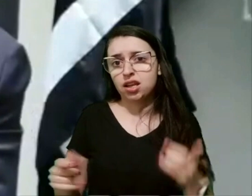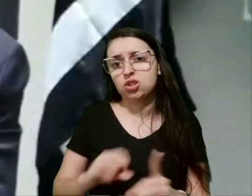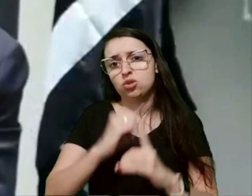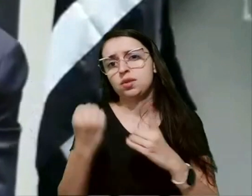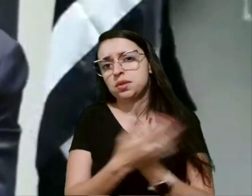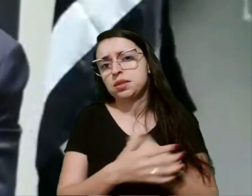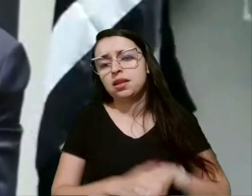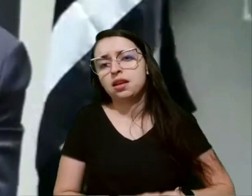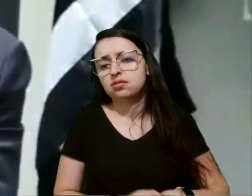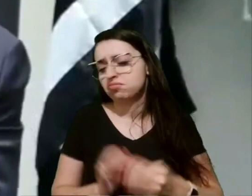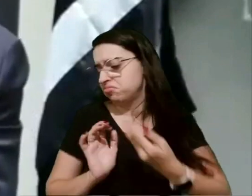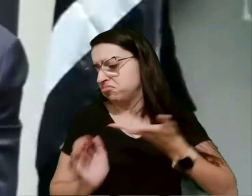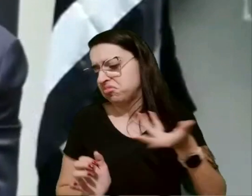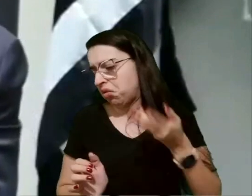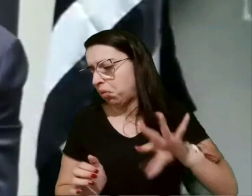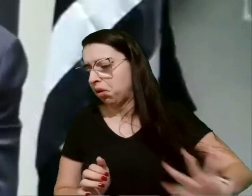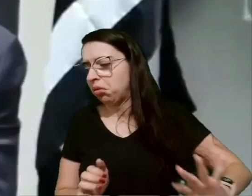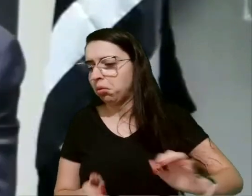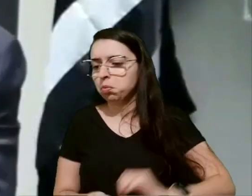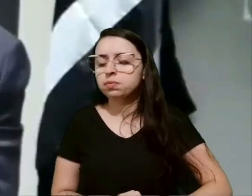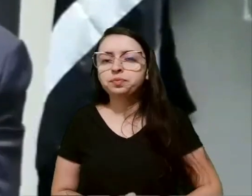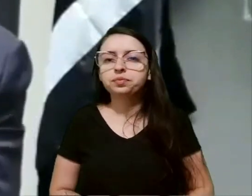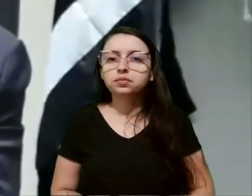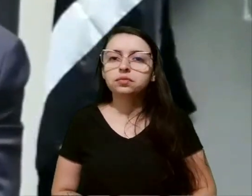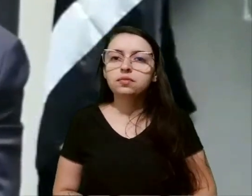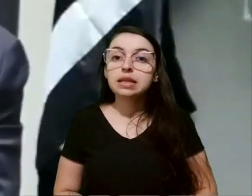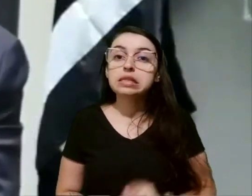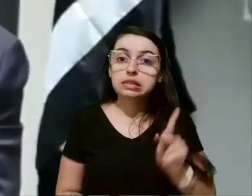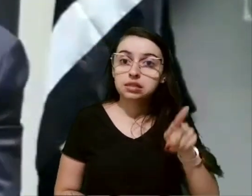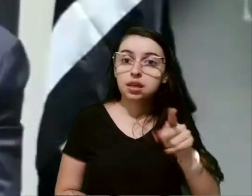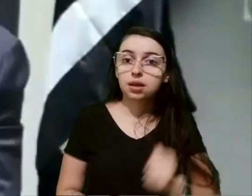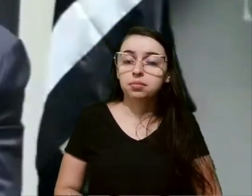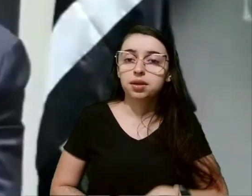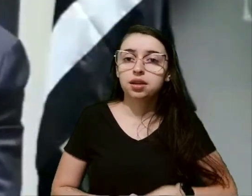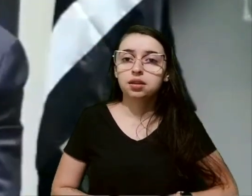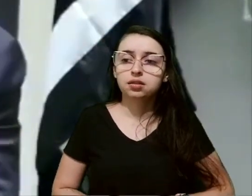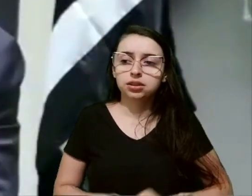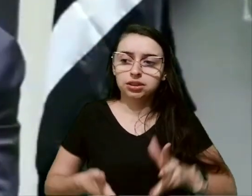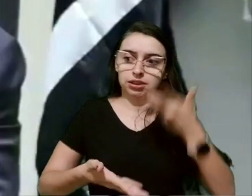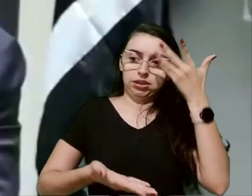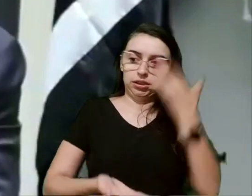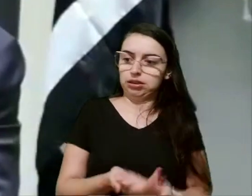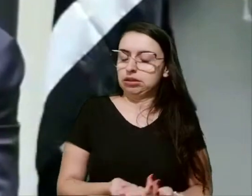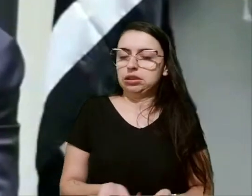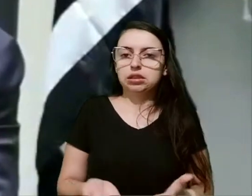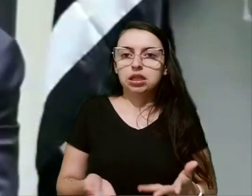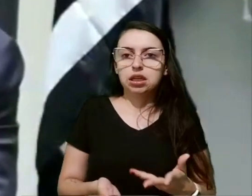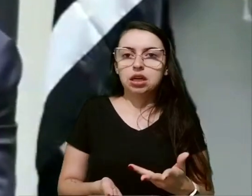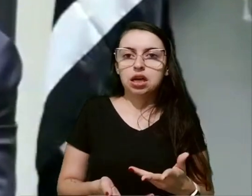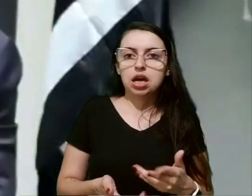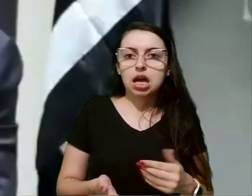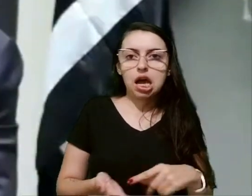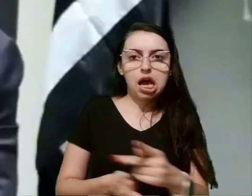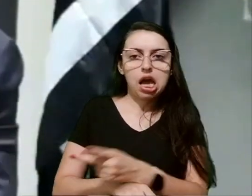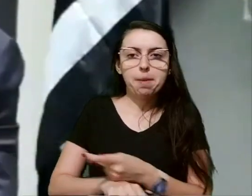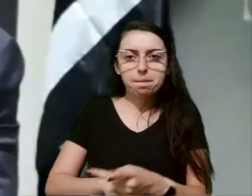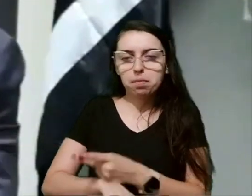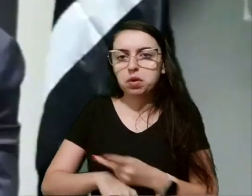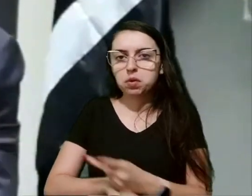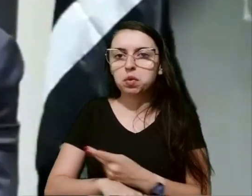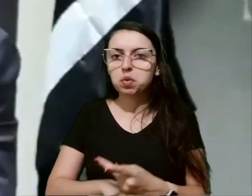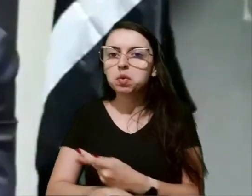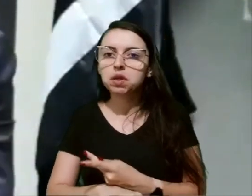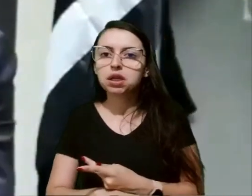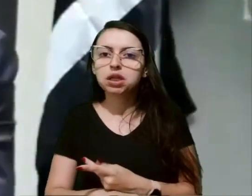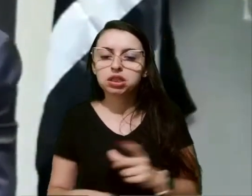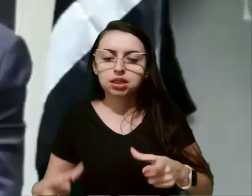me interessa", né. Eu sempre me espantava um pouco o fato de que as pesquisas lá na faculdade eram todas